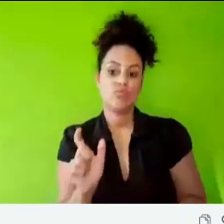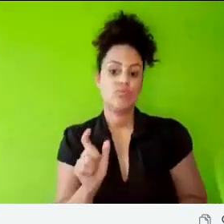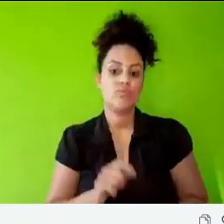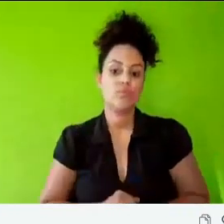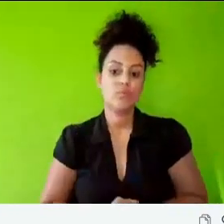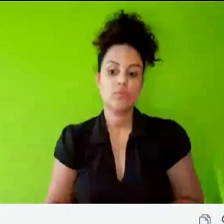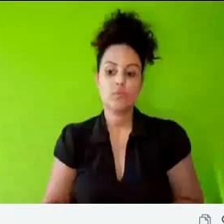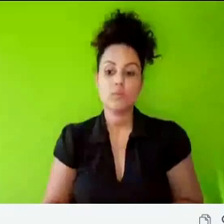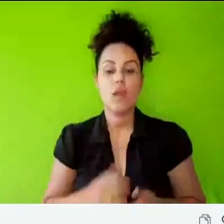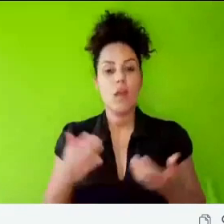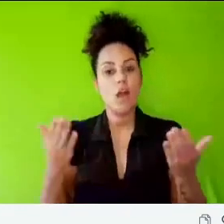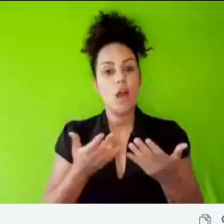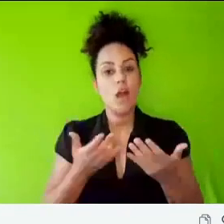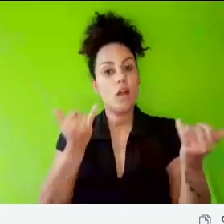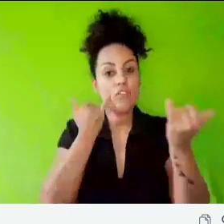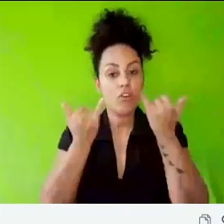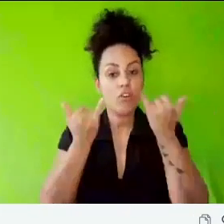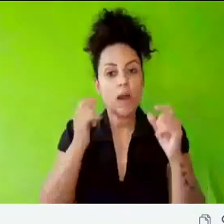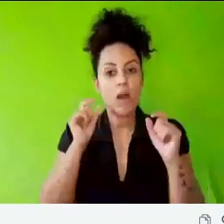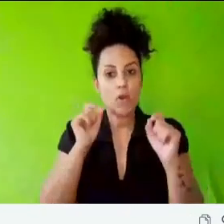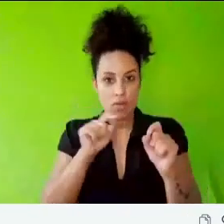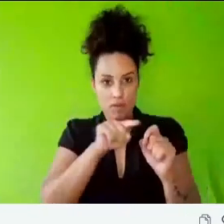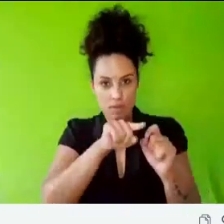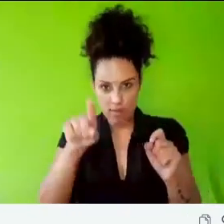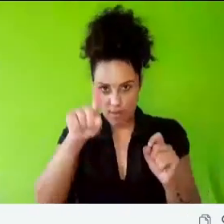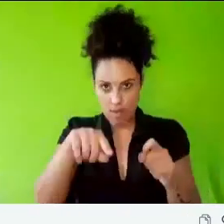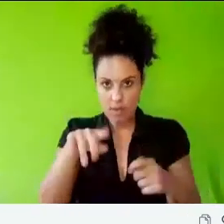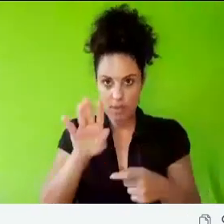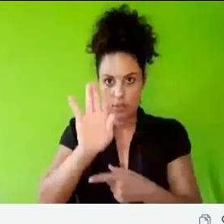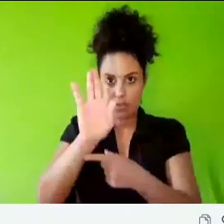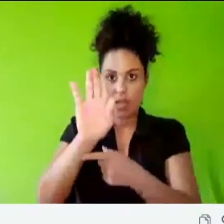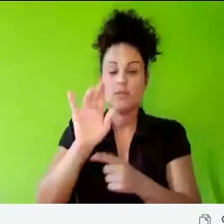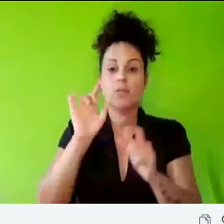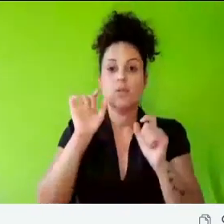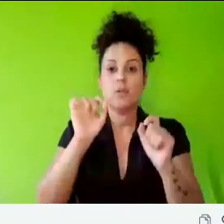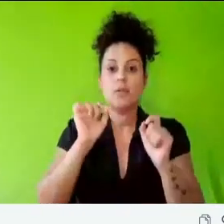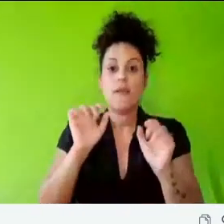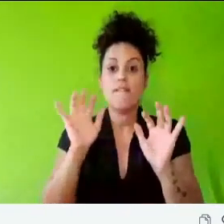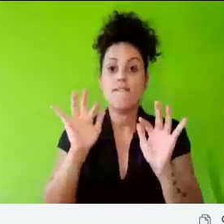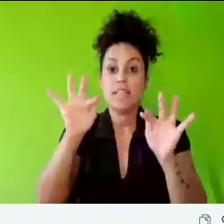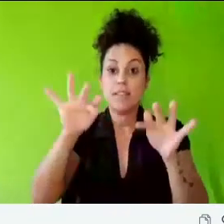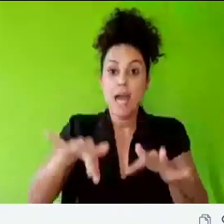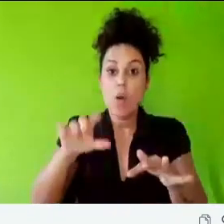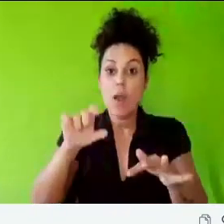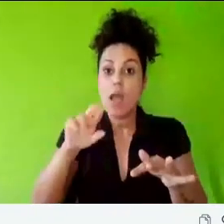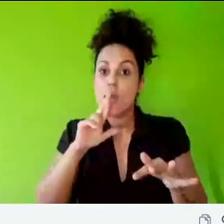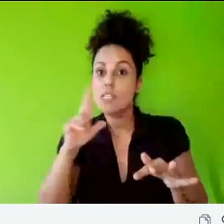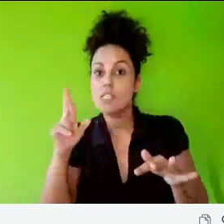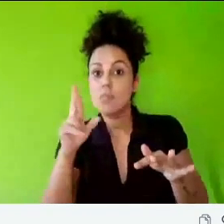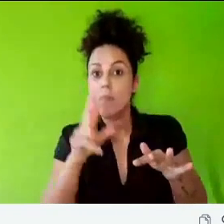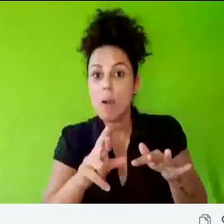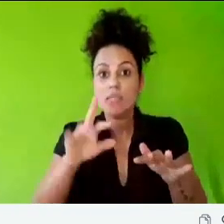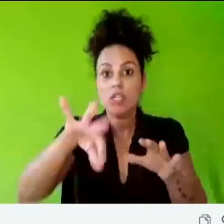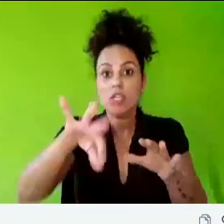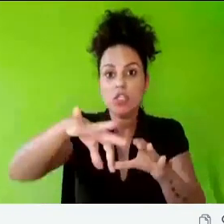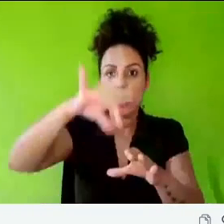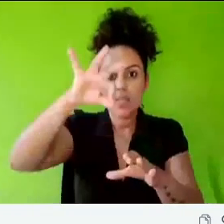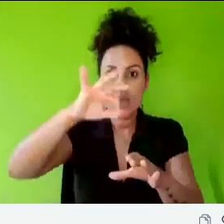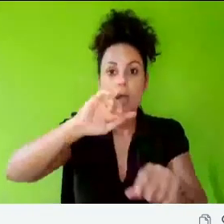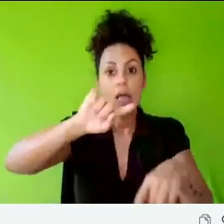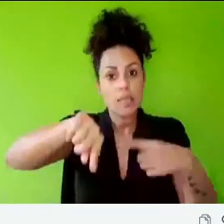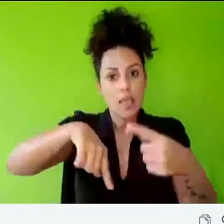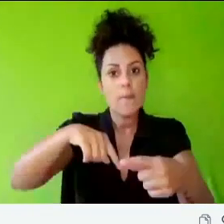Informamos aos candidatos que o resultado preliminar do sorteio realizado estará disponível na página do processo